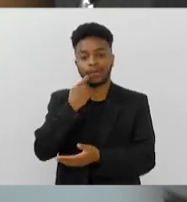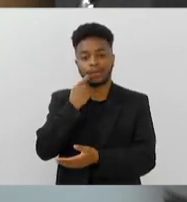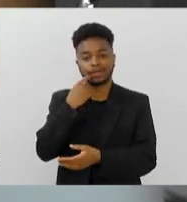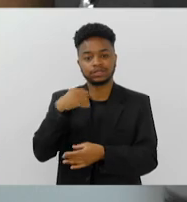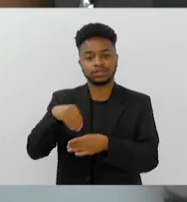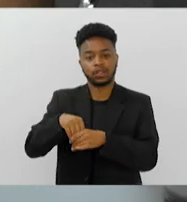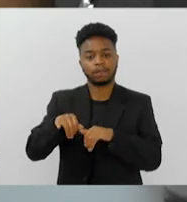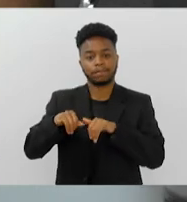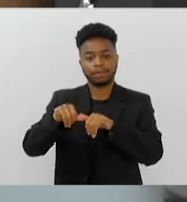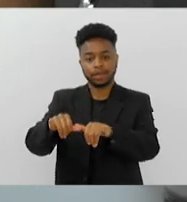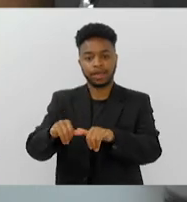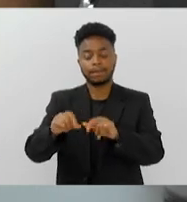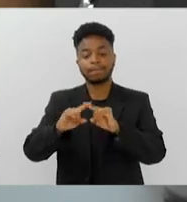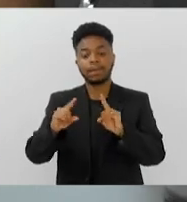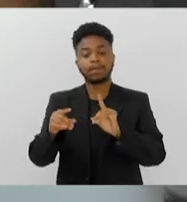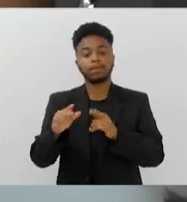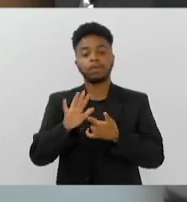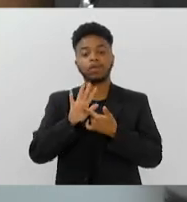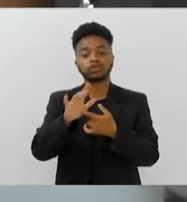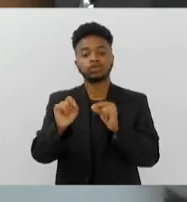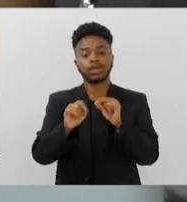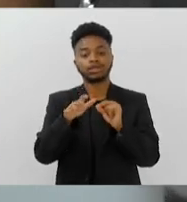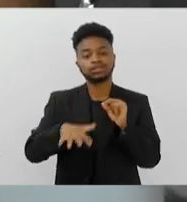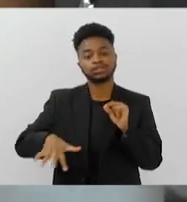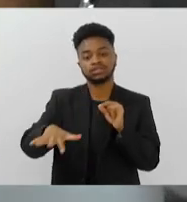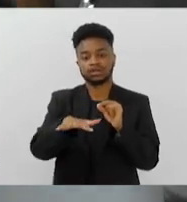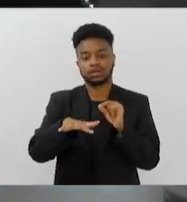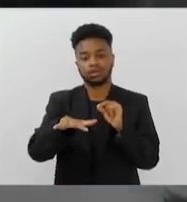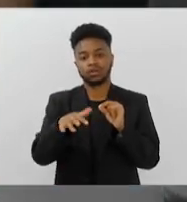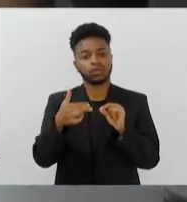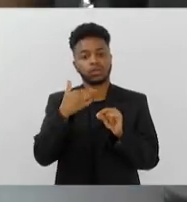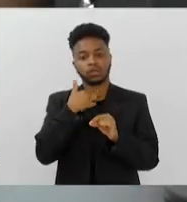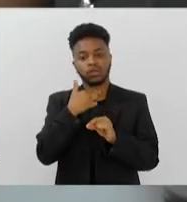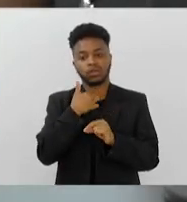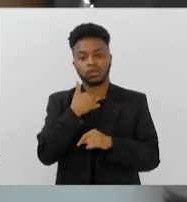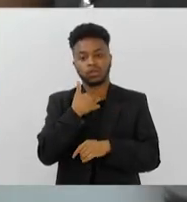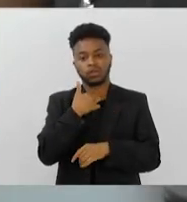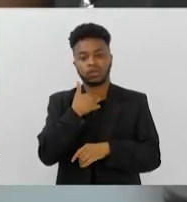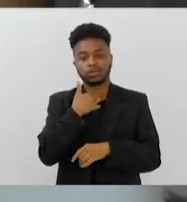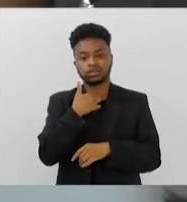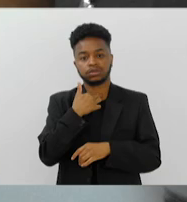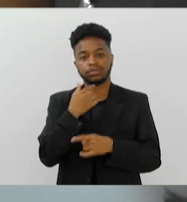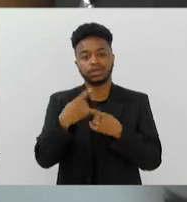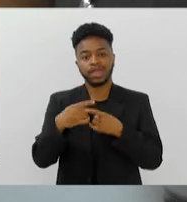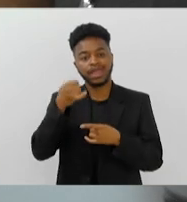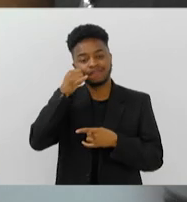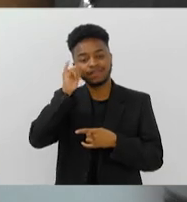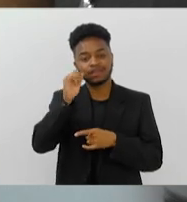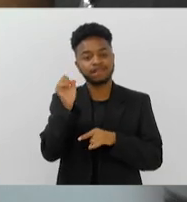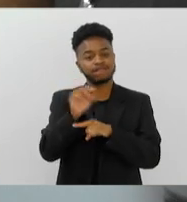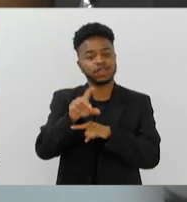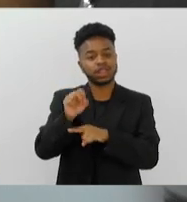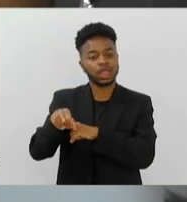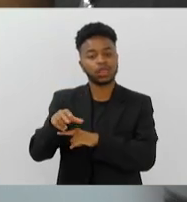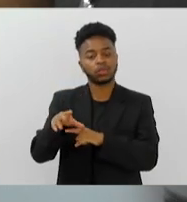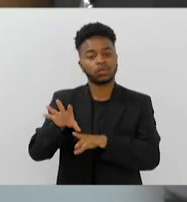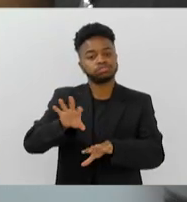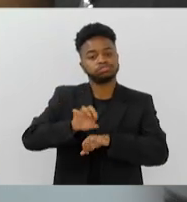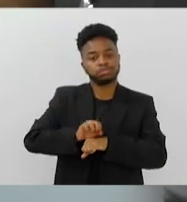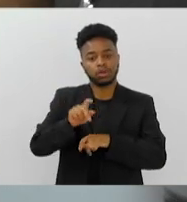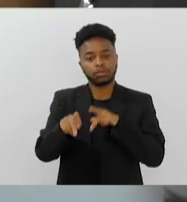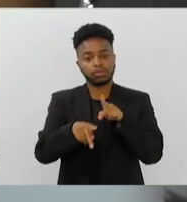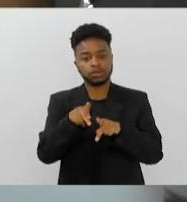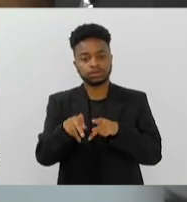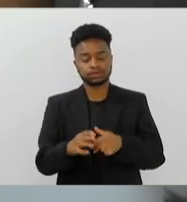Né? Mas você está dizendo genericamente que não pode, para não envenenar a população. Presidente, me permite, antes do